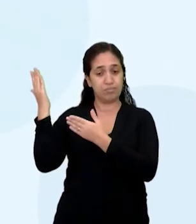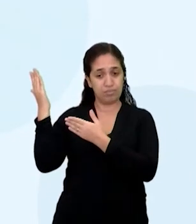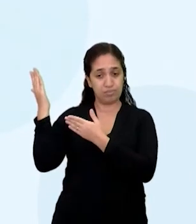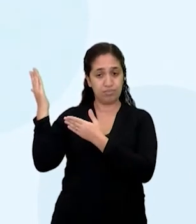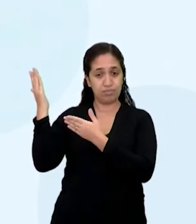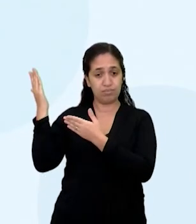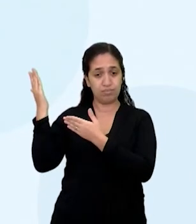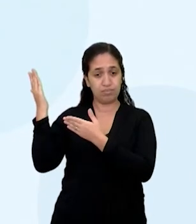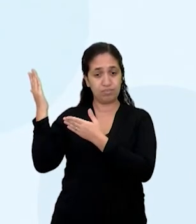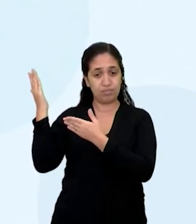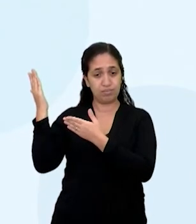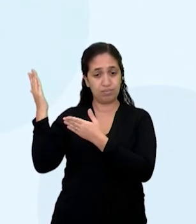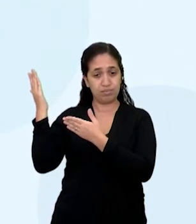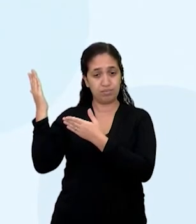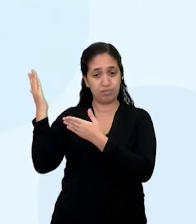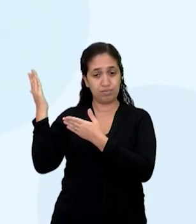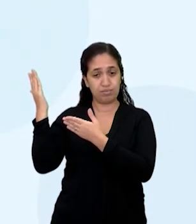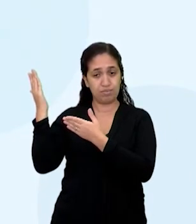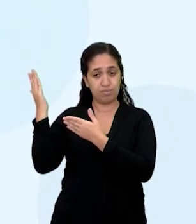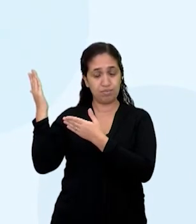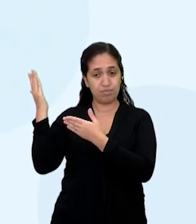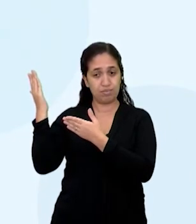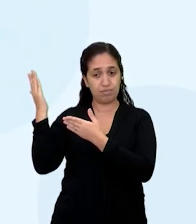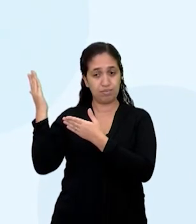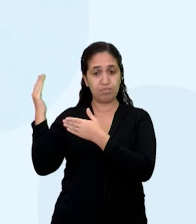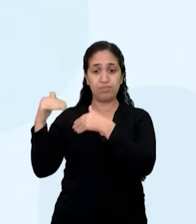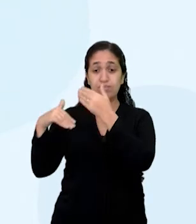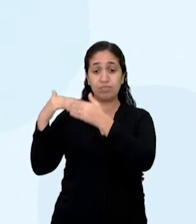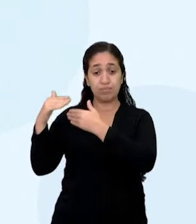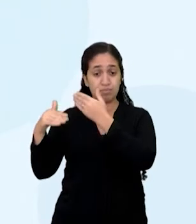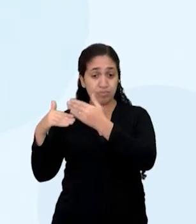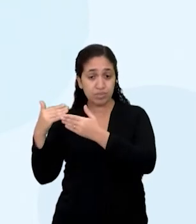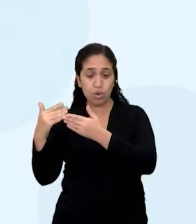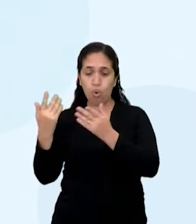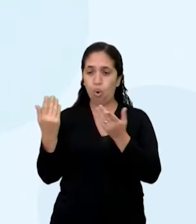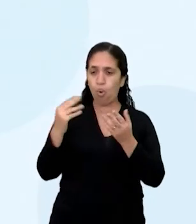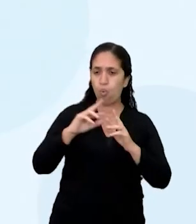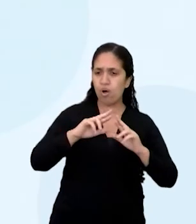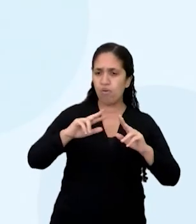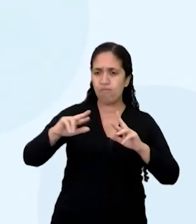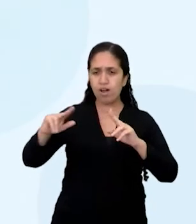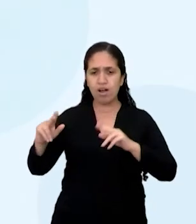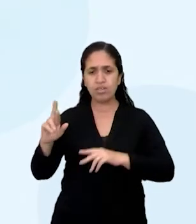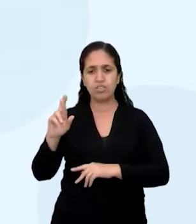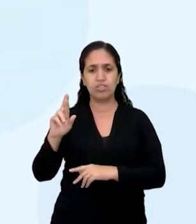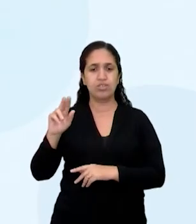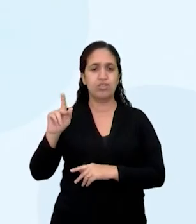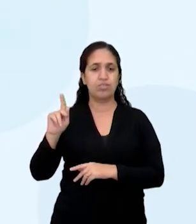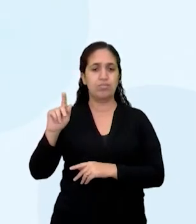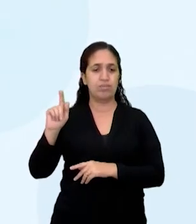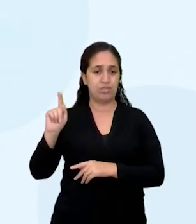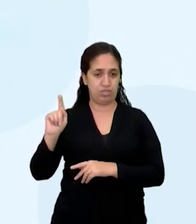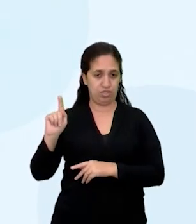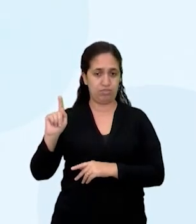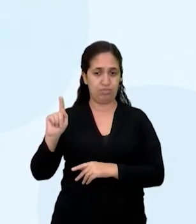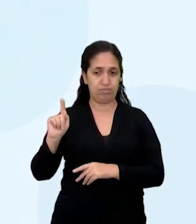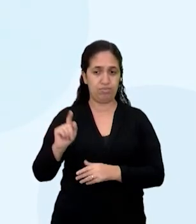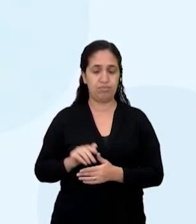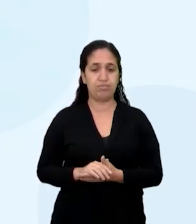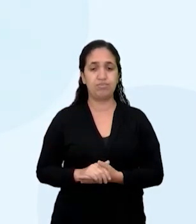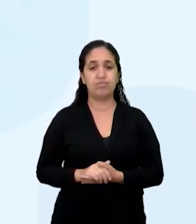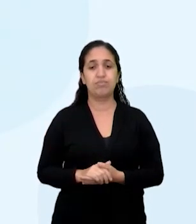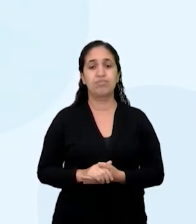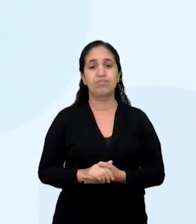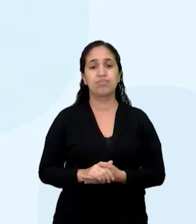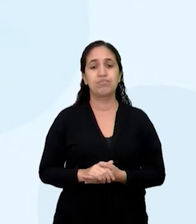live action pode ser considerado uma evolução, uma variação do RPG, né? O